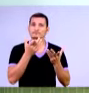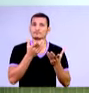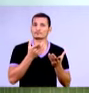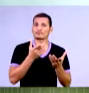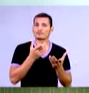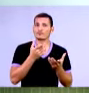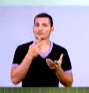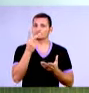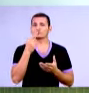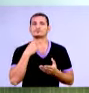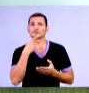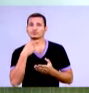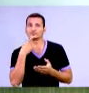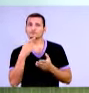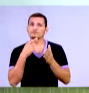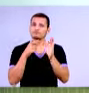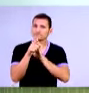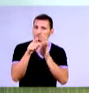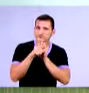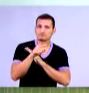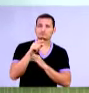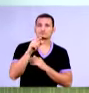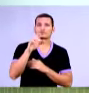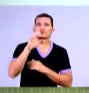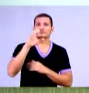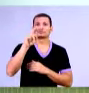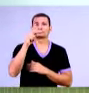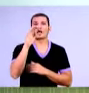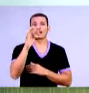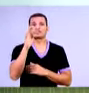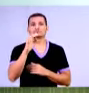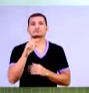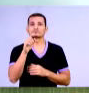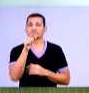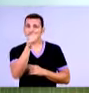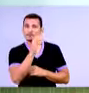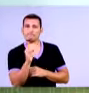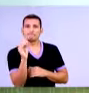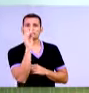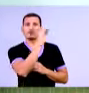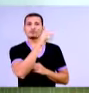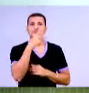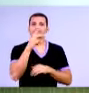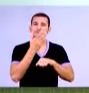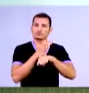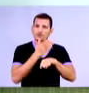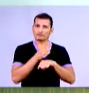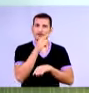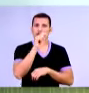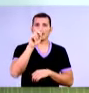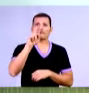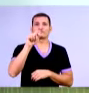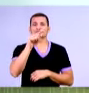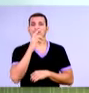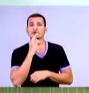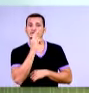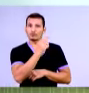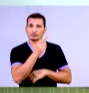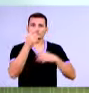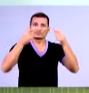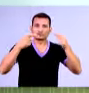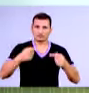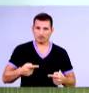suas dúvidas por meio do chat, você posta seus documentos lá, você posta suas tarefas, você responde questionários,